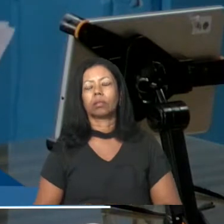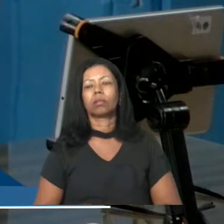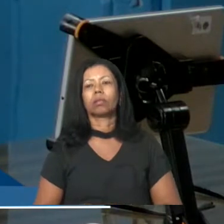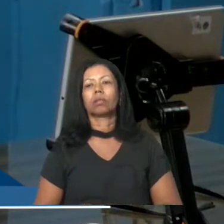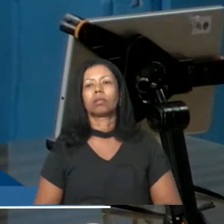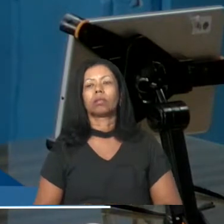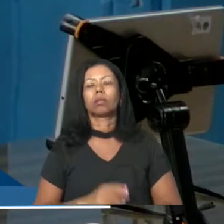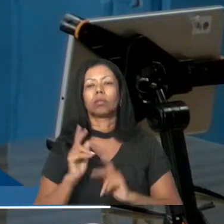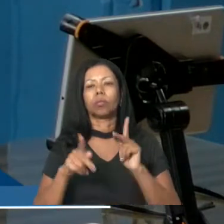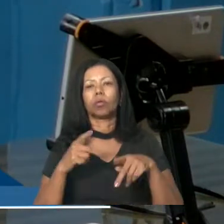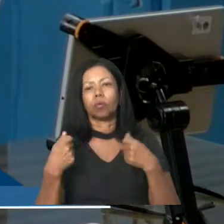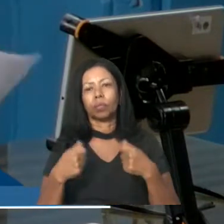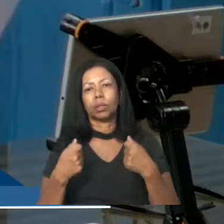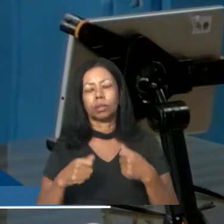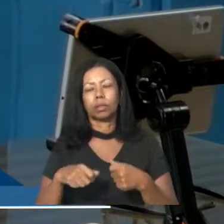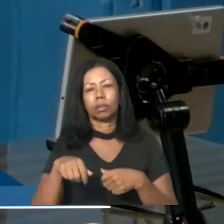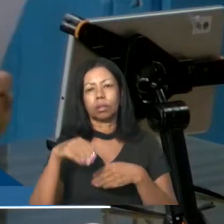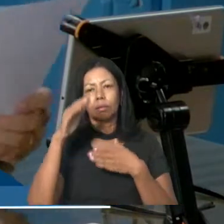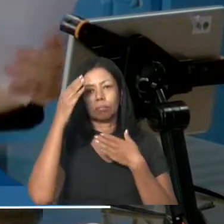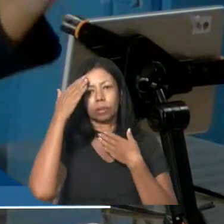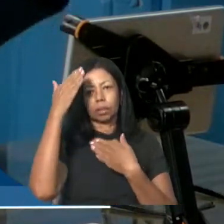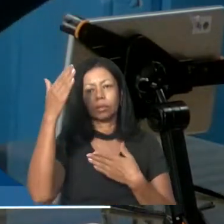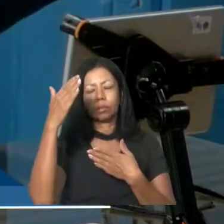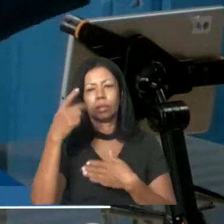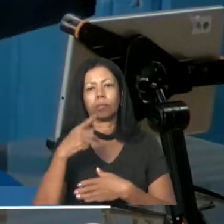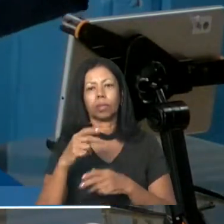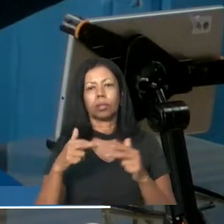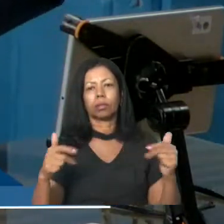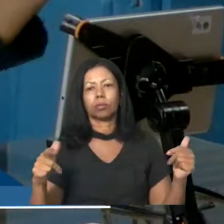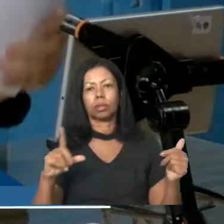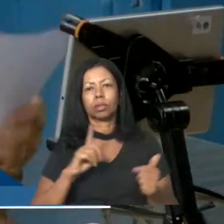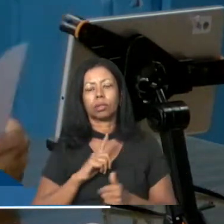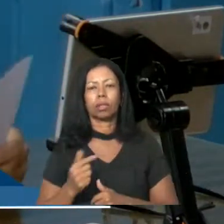A população precisa ter gratidão das coisas que nós temos aqui.